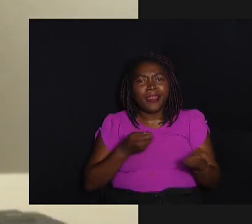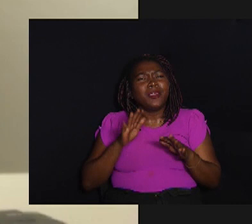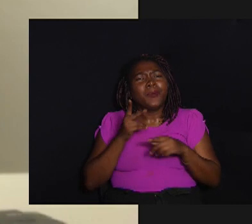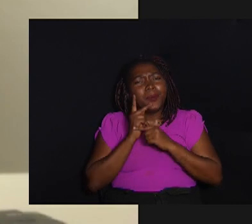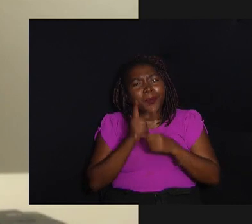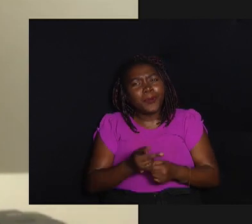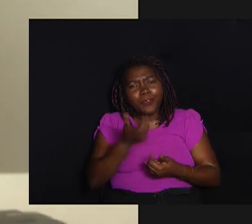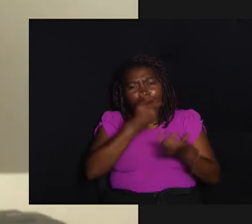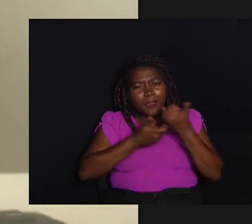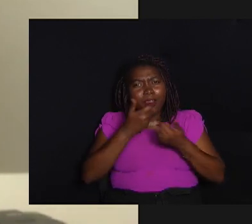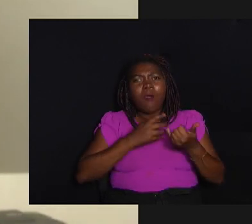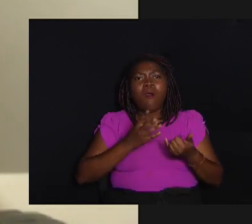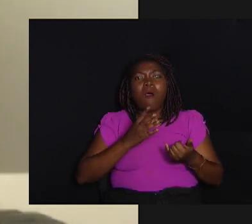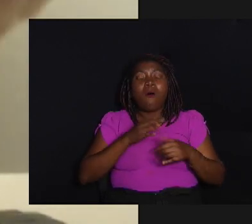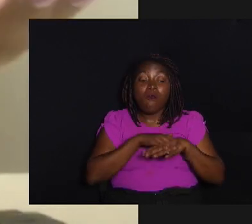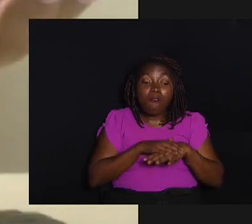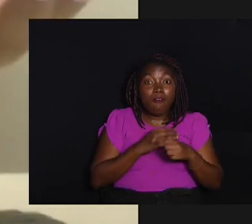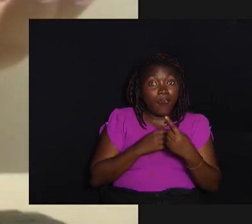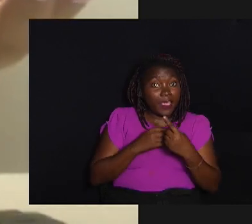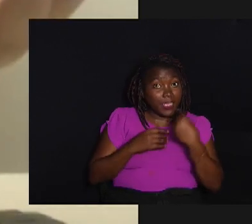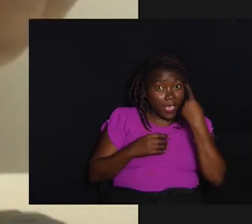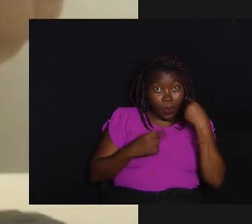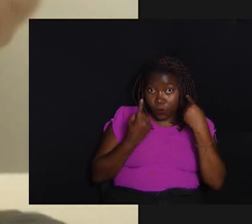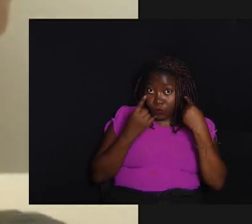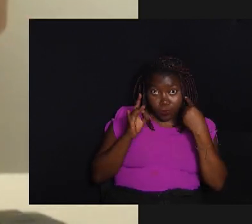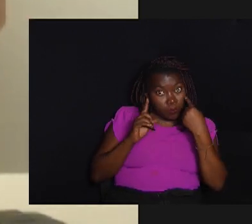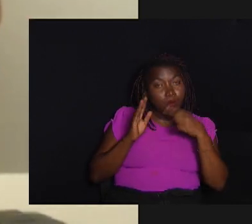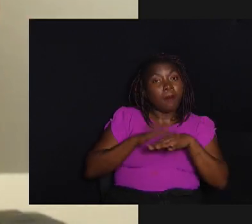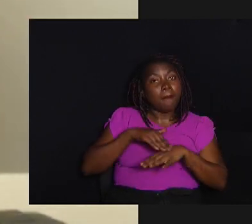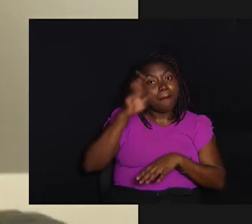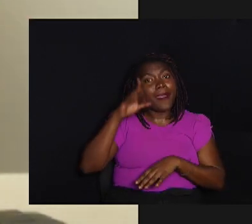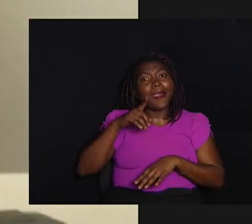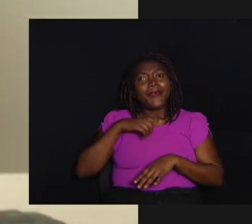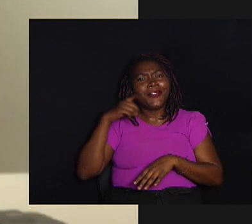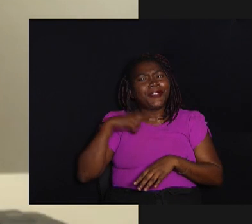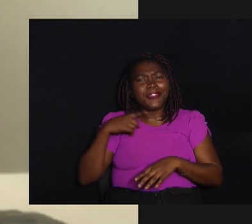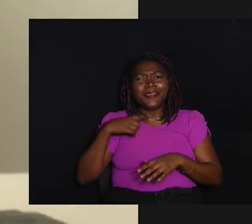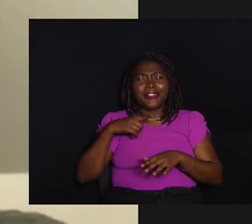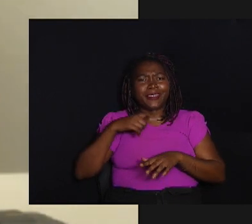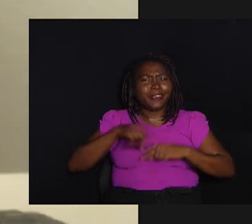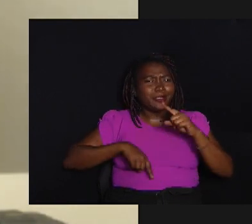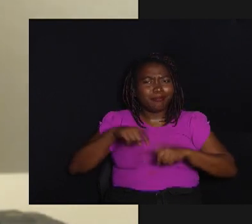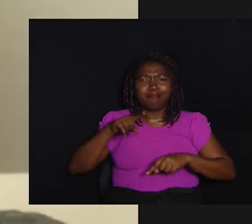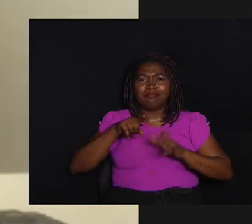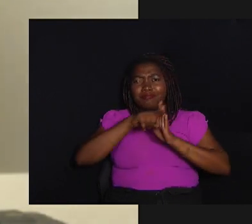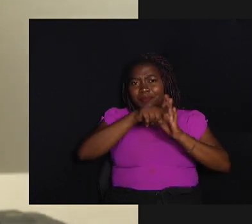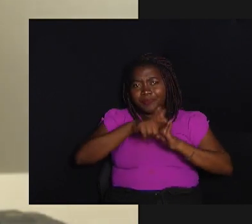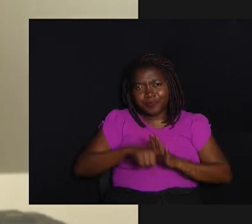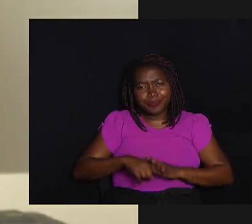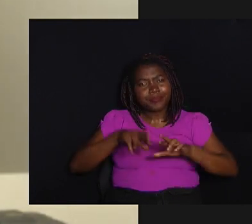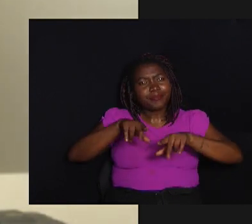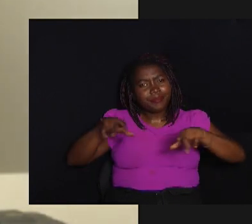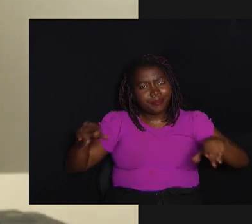com mais de um advogado. O Google, as plataformas de pesquisa hoje estão aí para a gente poder ter acesso ao que é uma alienação parental,